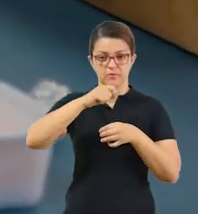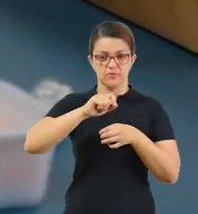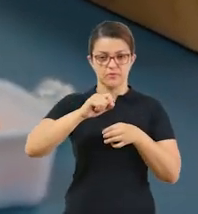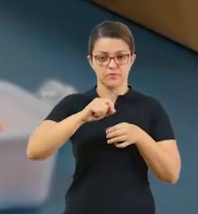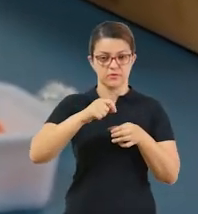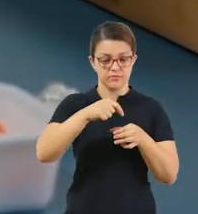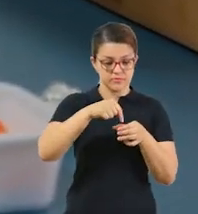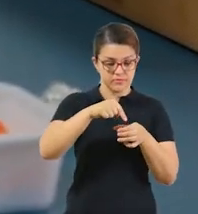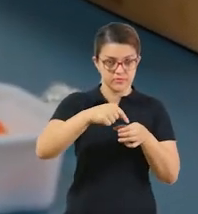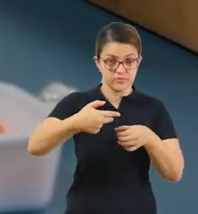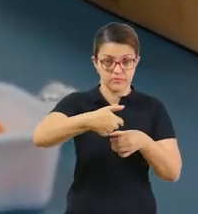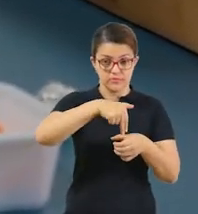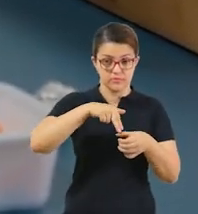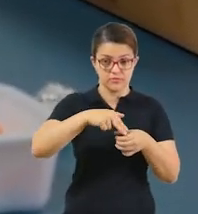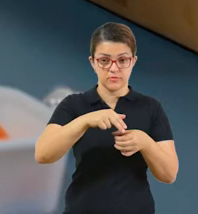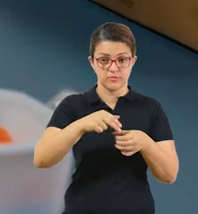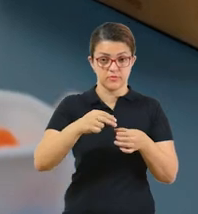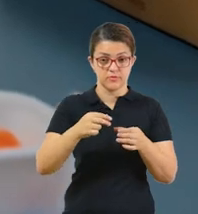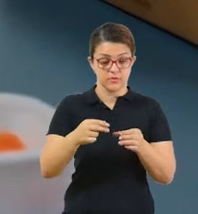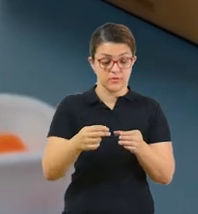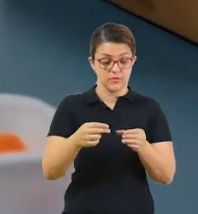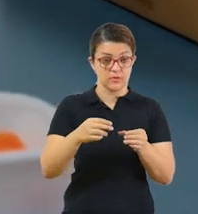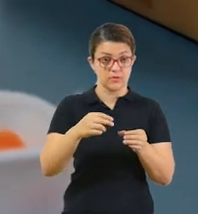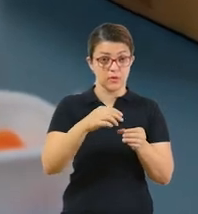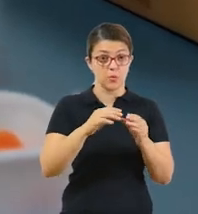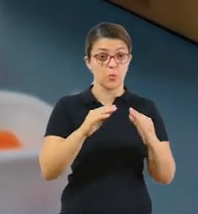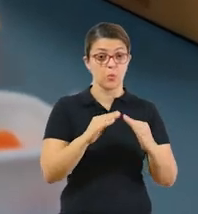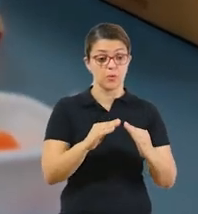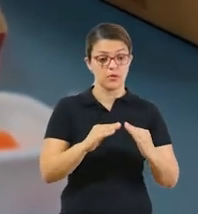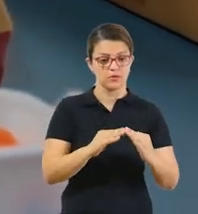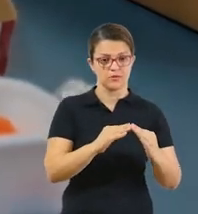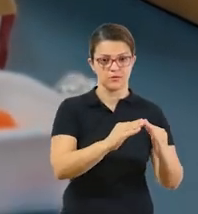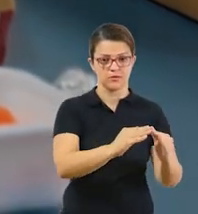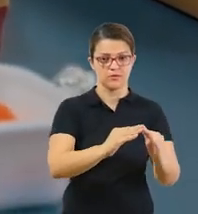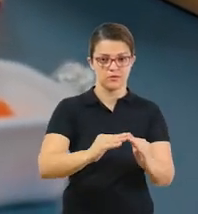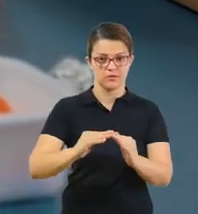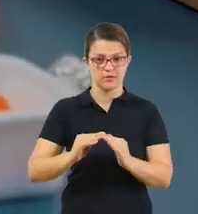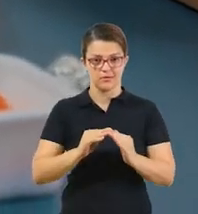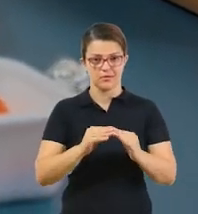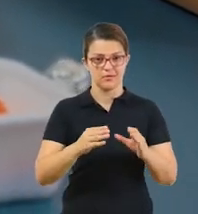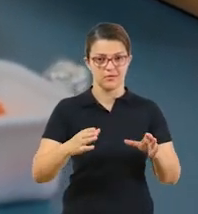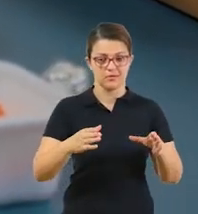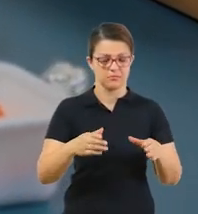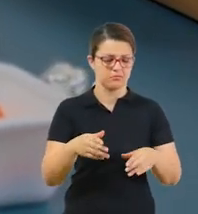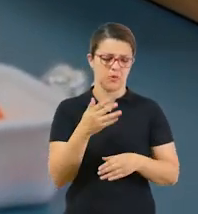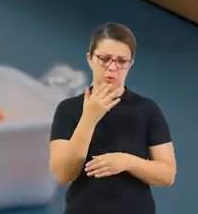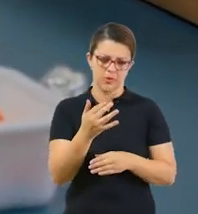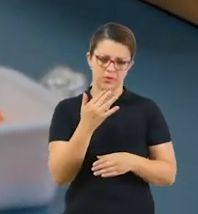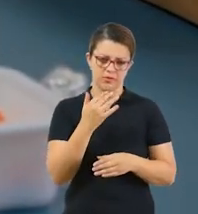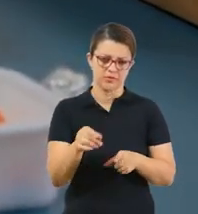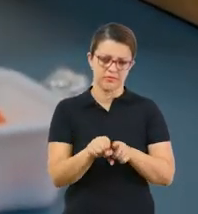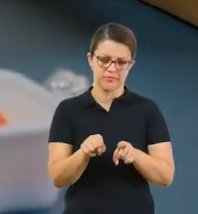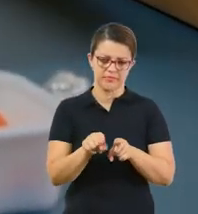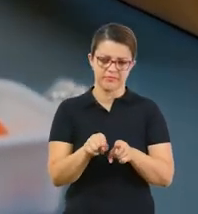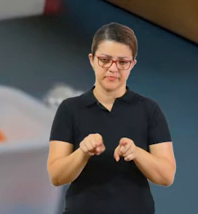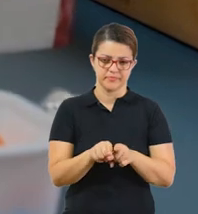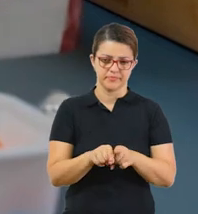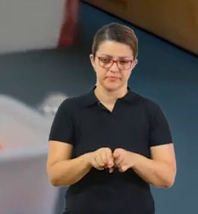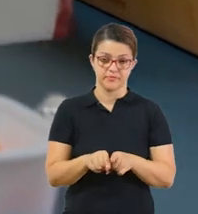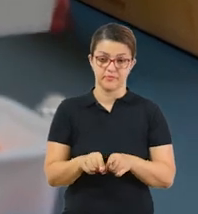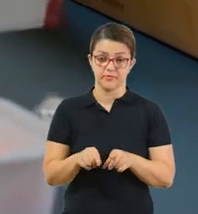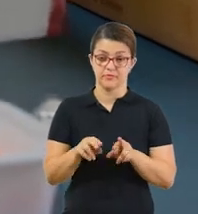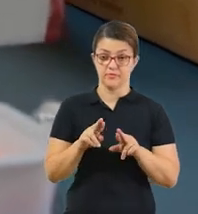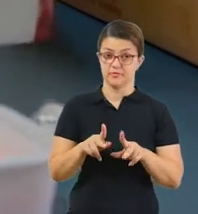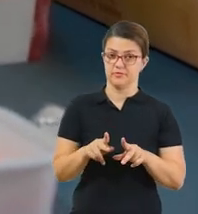eu recortei a frente para virar uma casinha mesmo para a bolinha entrar. E você pode deixar coloridinho também, e aí vai ficar mais fácil